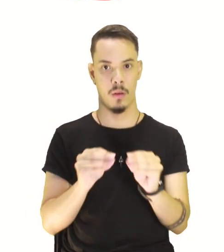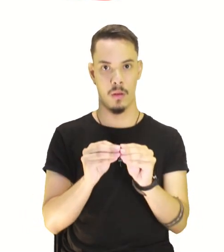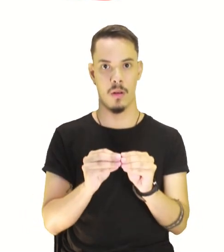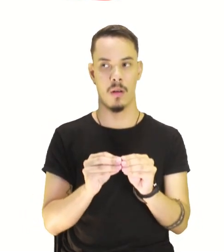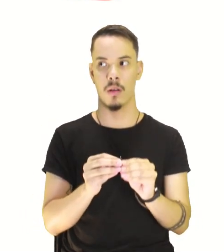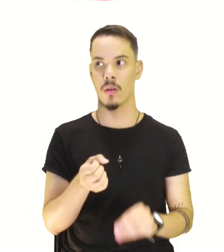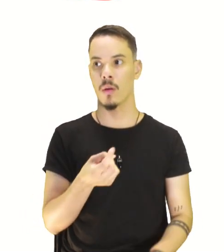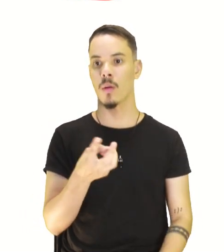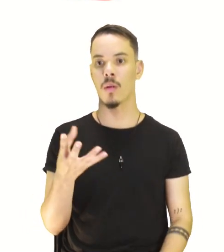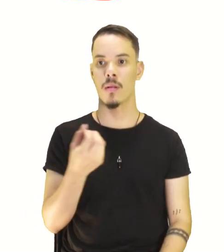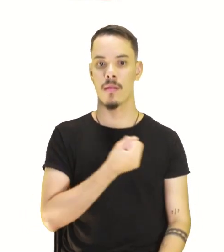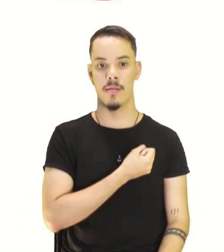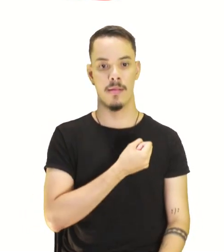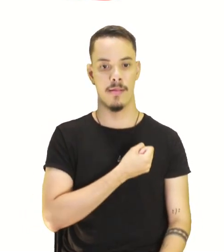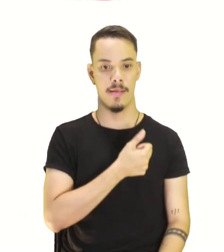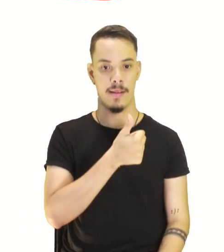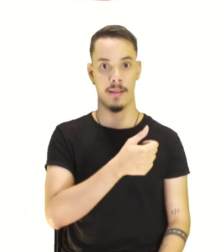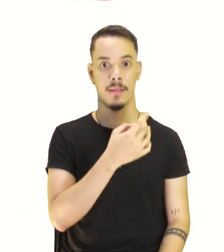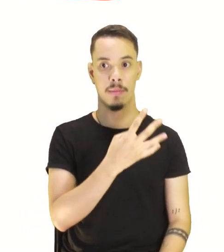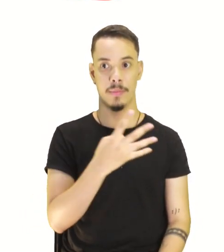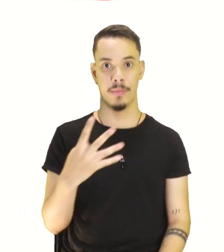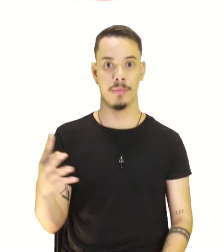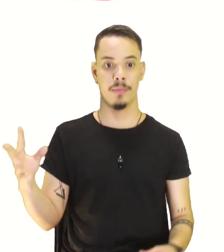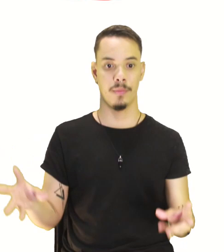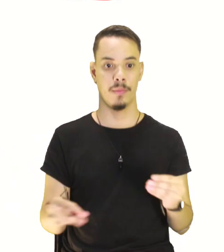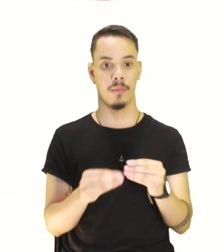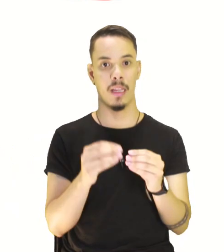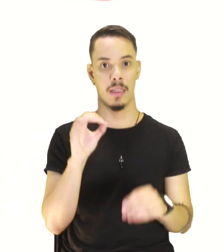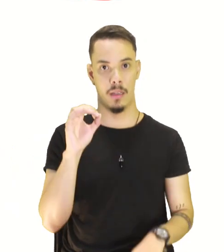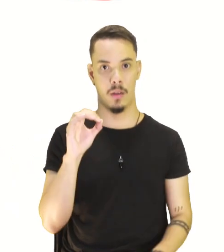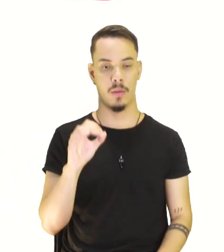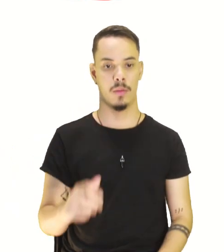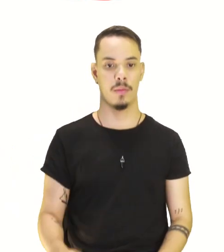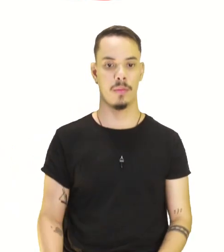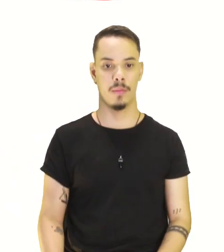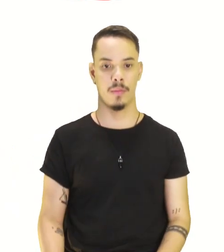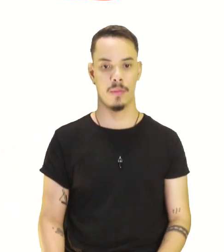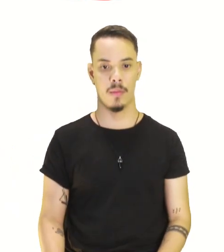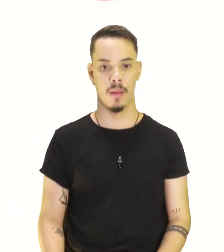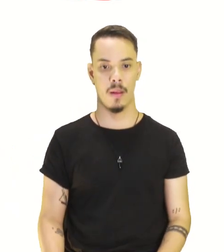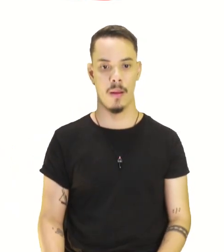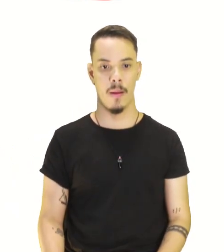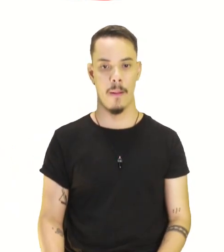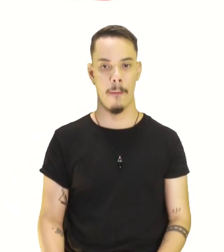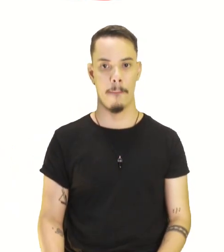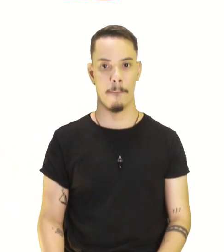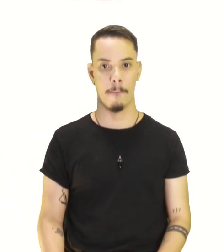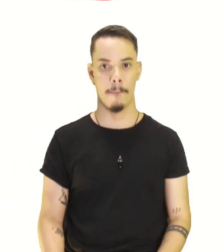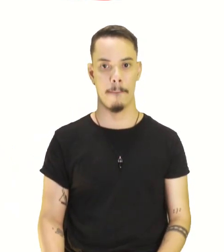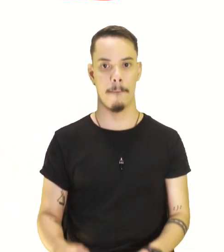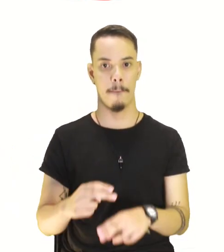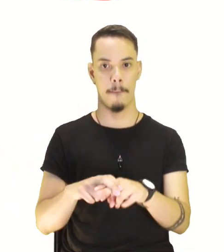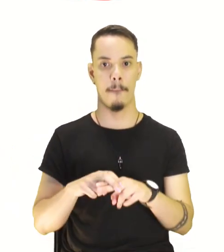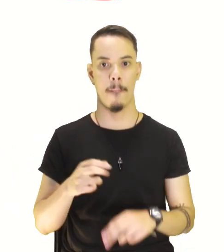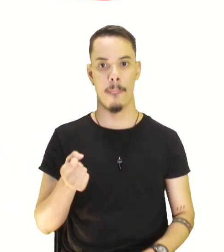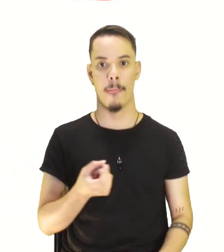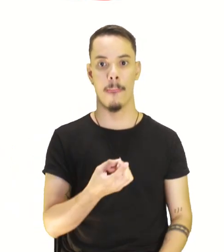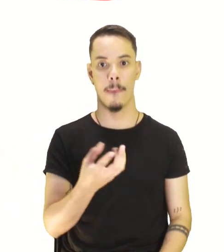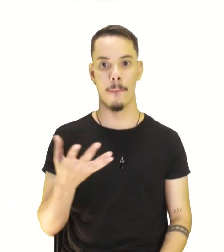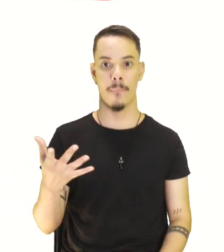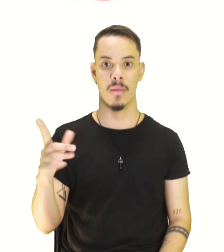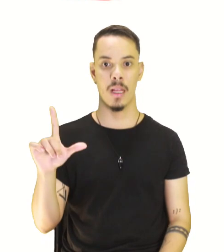144. 144, acrescentamos um zero. Então, temos aqui a quantidade de litros agora, né?